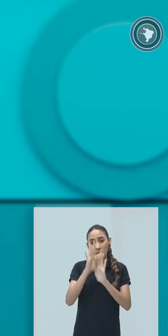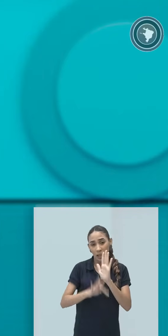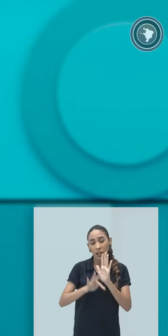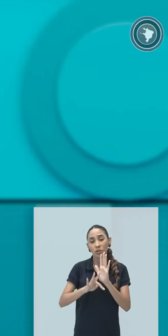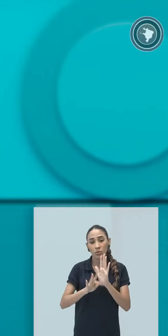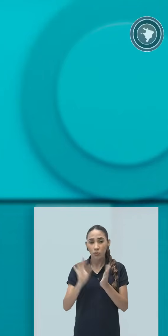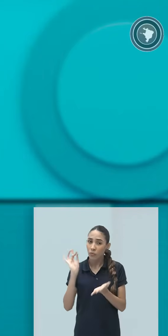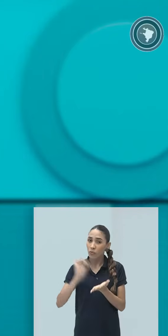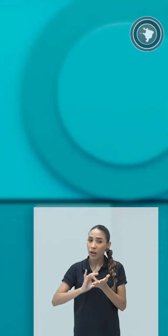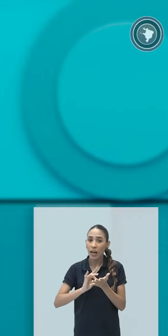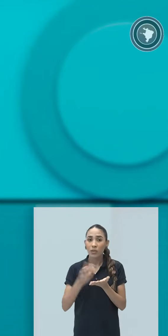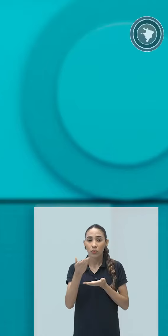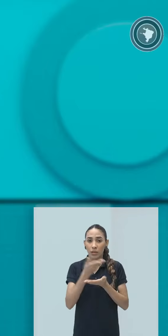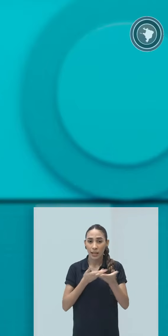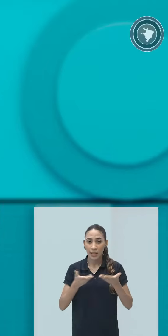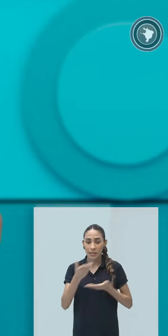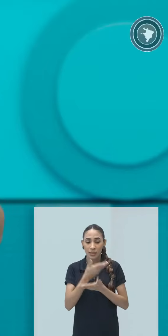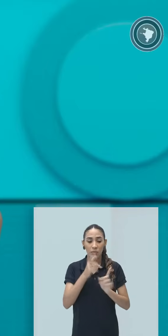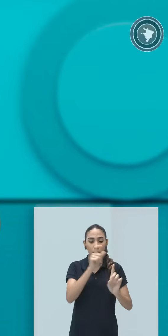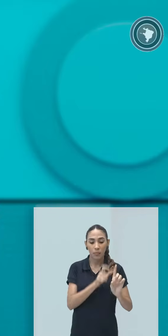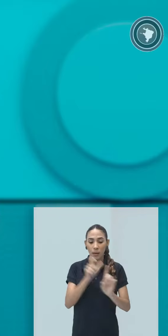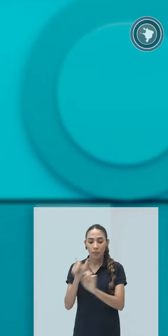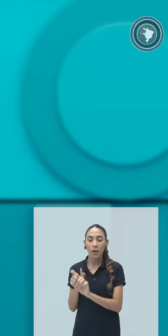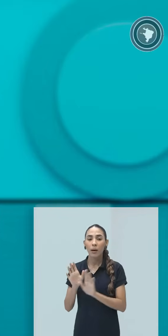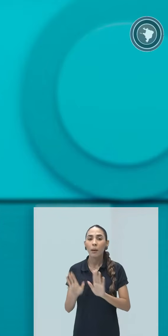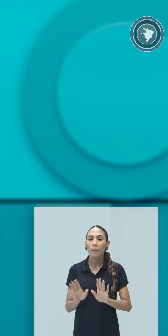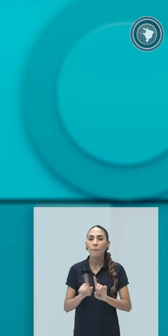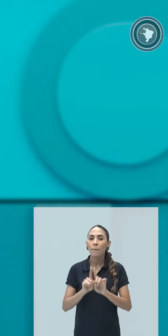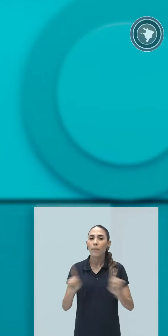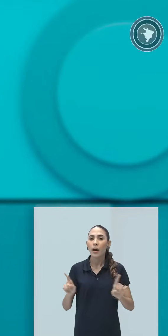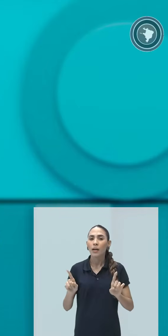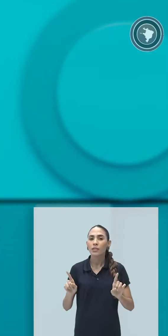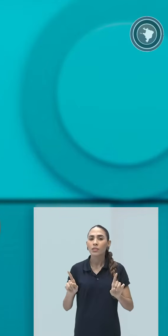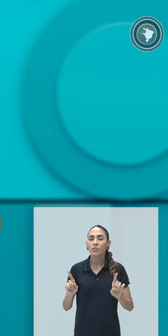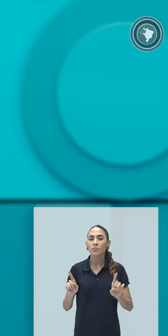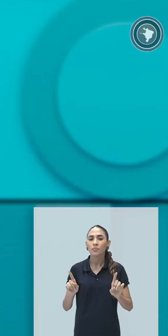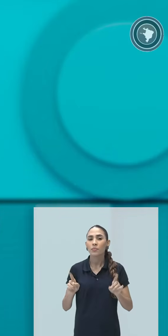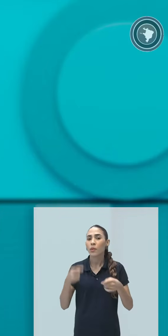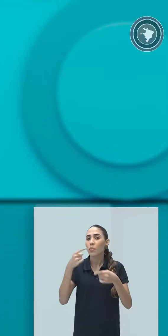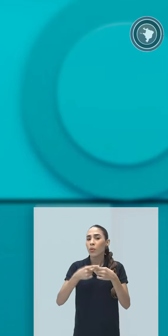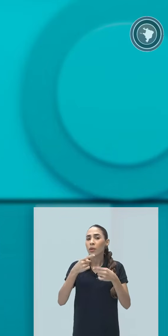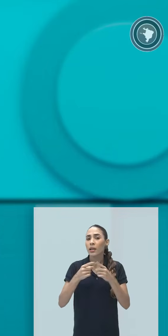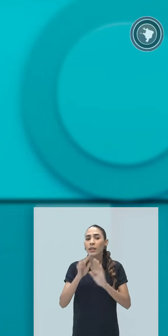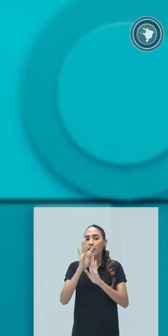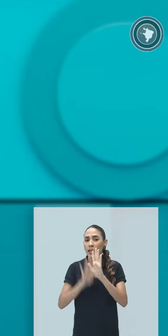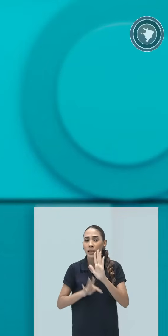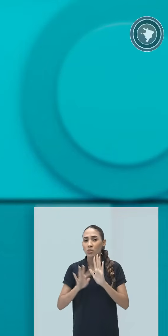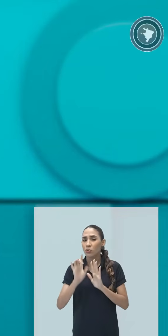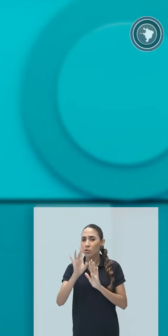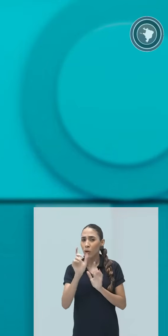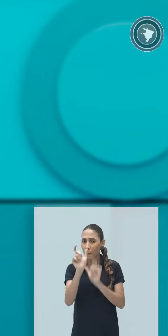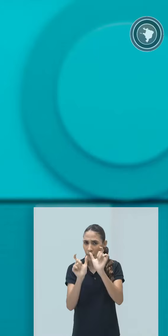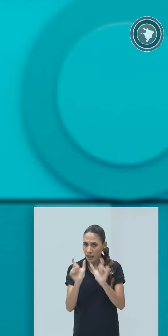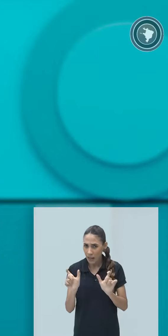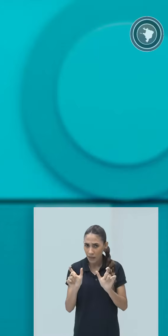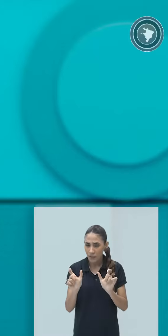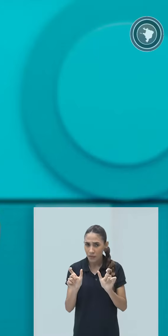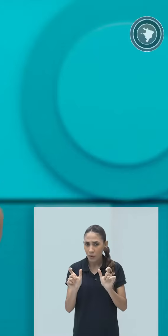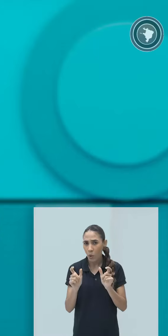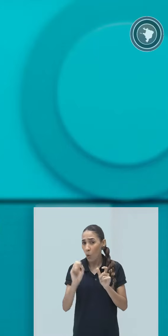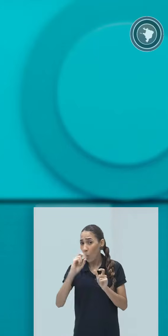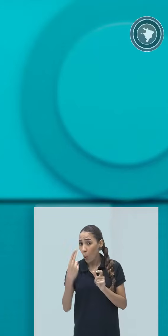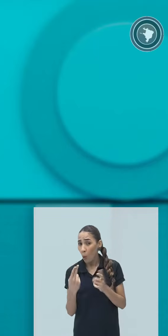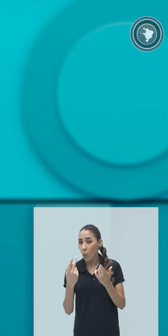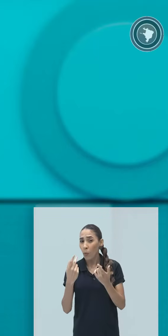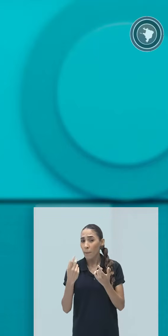interação entre as personagens. Mas qualquer texto, ele é construído apenas com palavras ou será que precisa